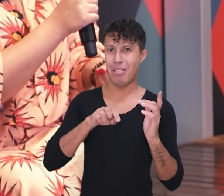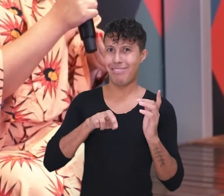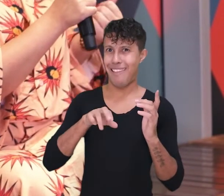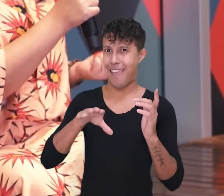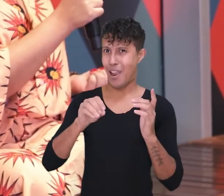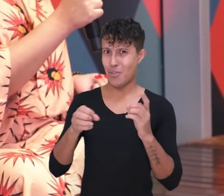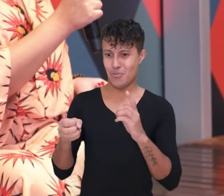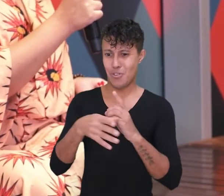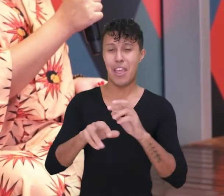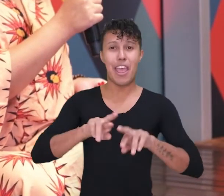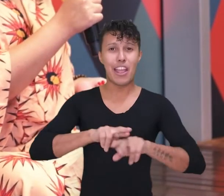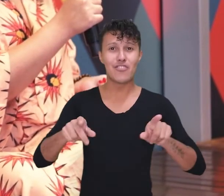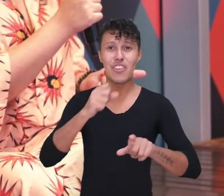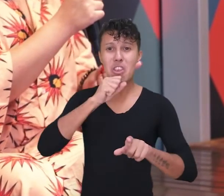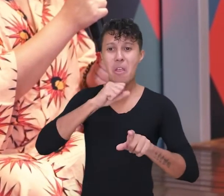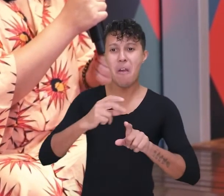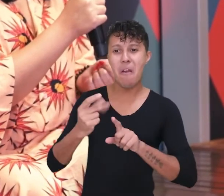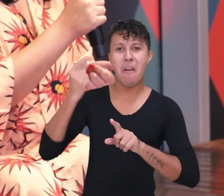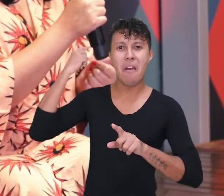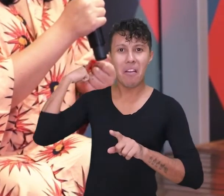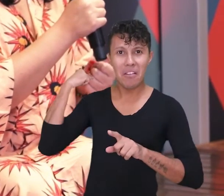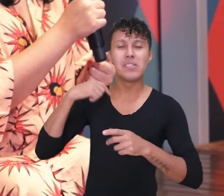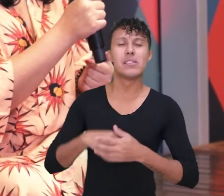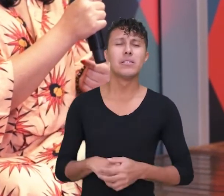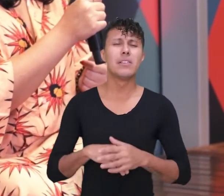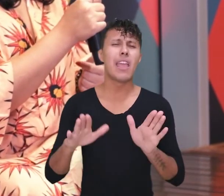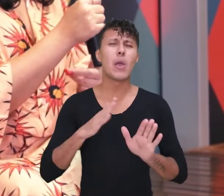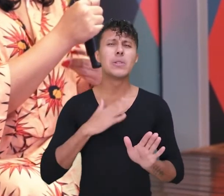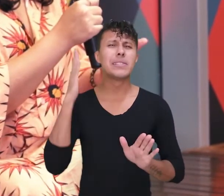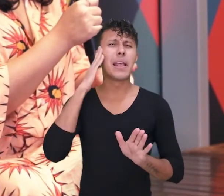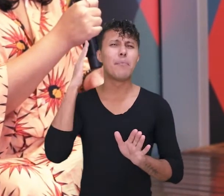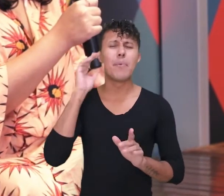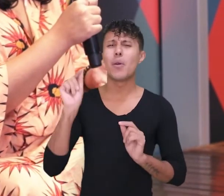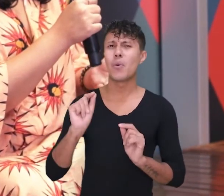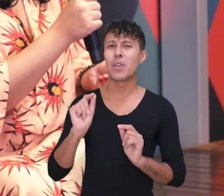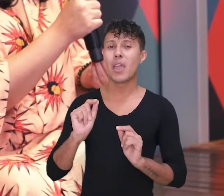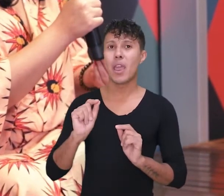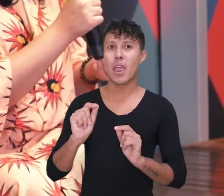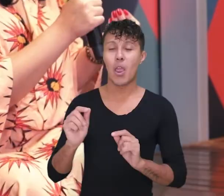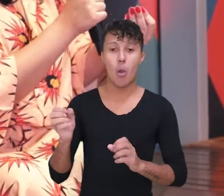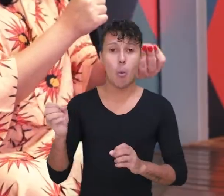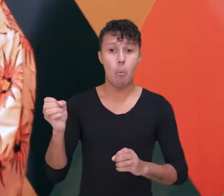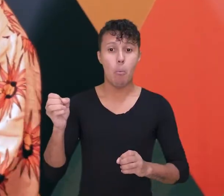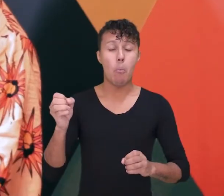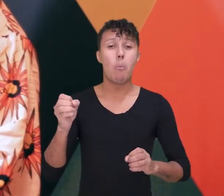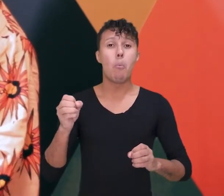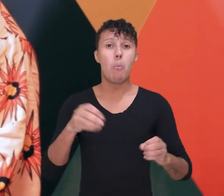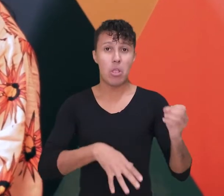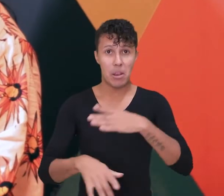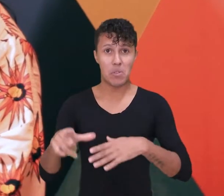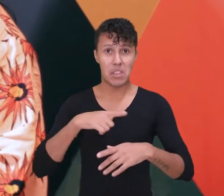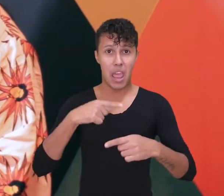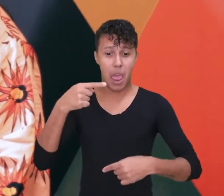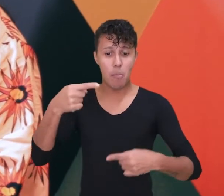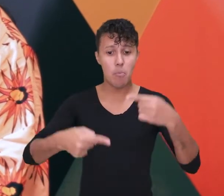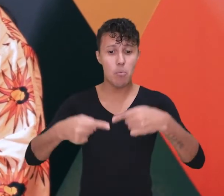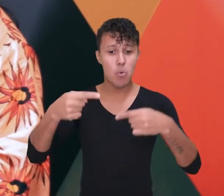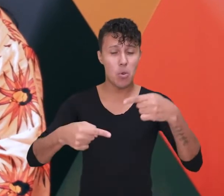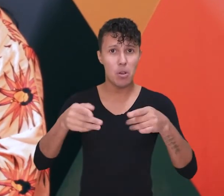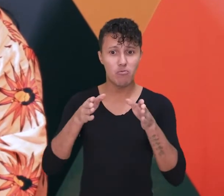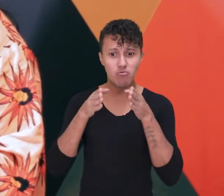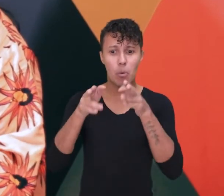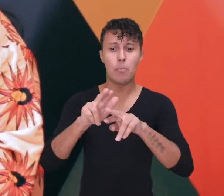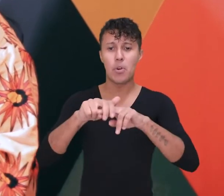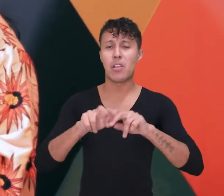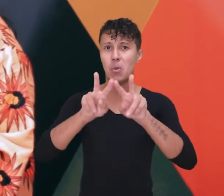moderno, ele é diferente do antigo. Eu queria saber se o modernismo ele é marcado pelo viés político. Porque um dos